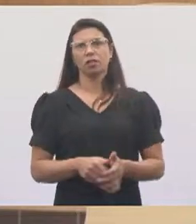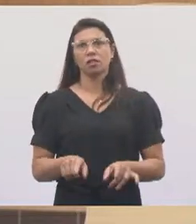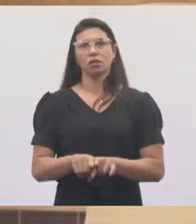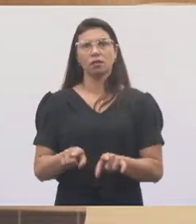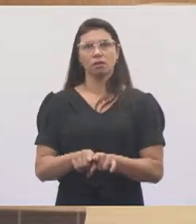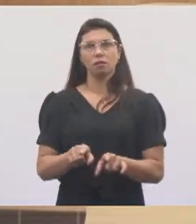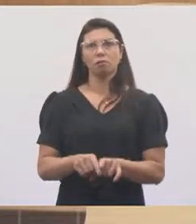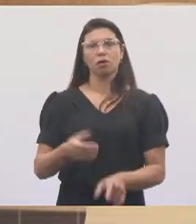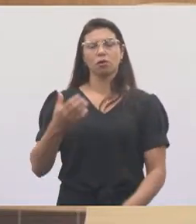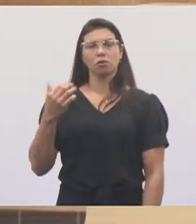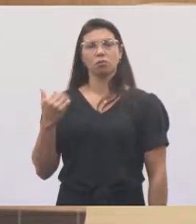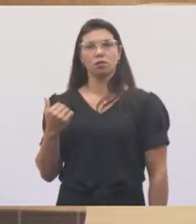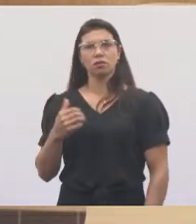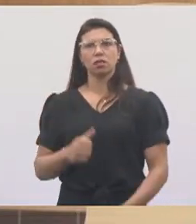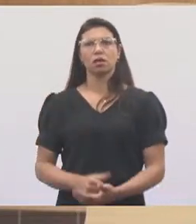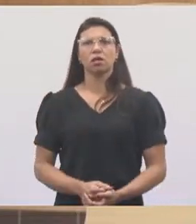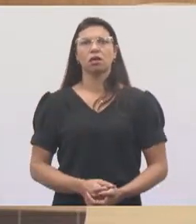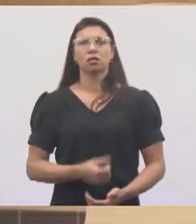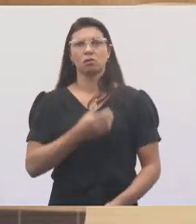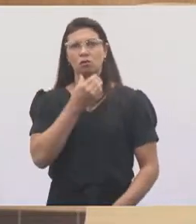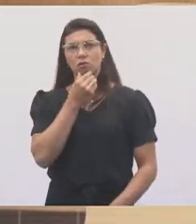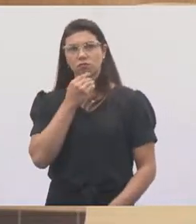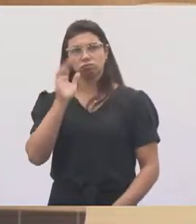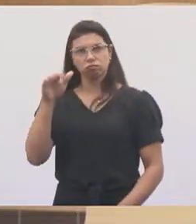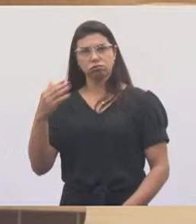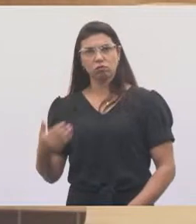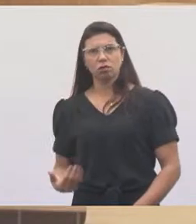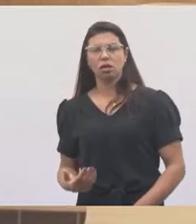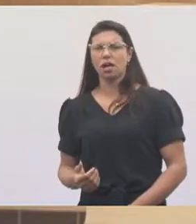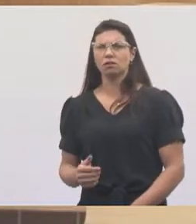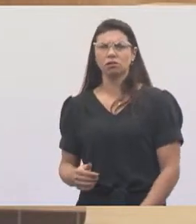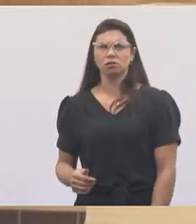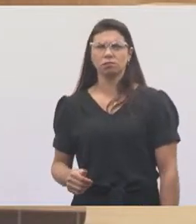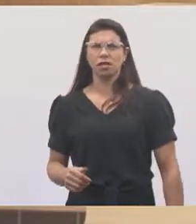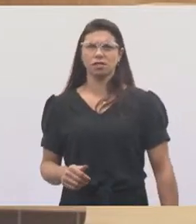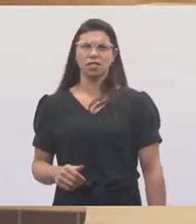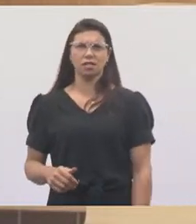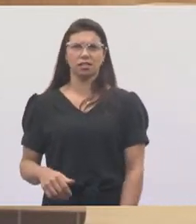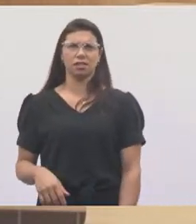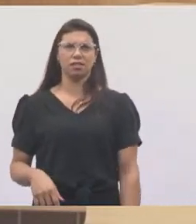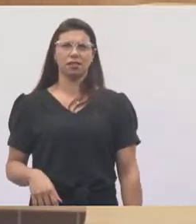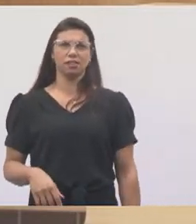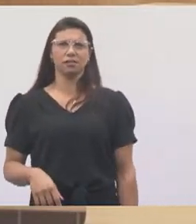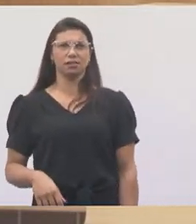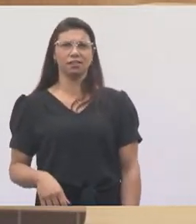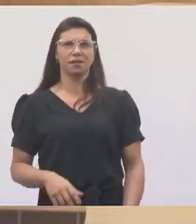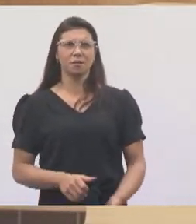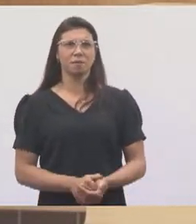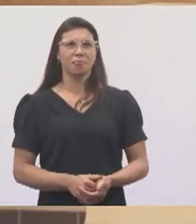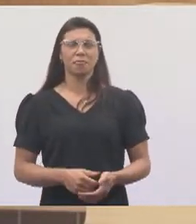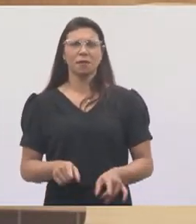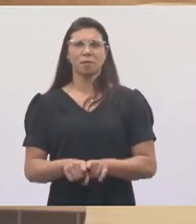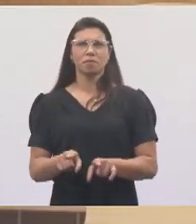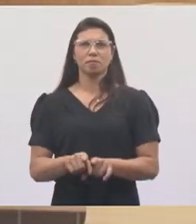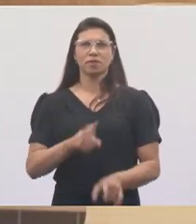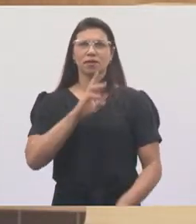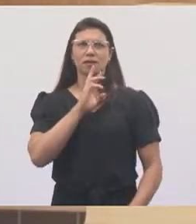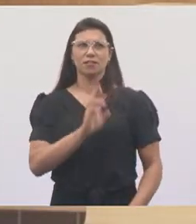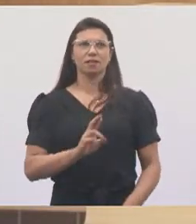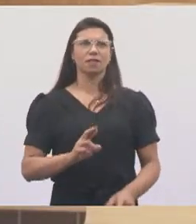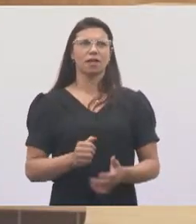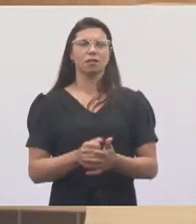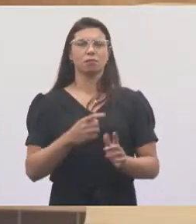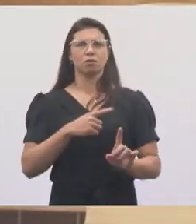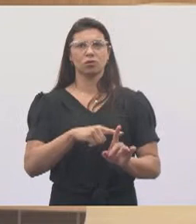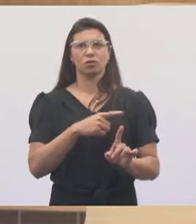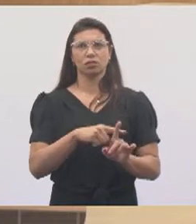época, Dr. Benedito Sérgio Lencioni, em 24 de agosto de 1999. Moção congratulatória pelos excelentes resultados obtidos pela